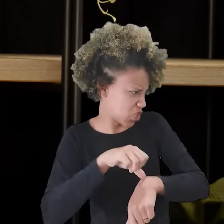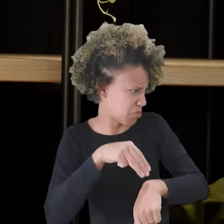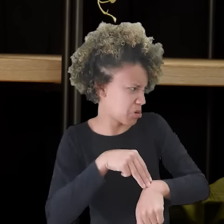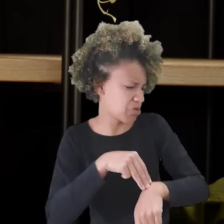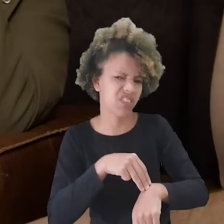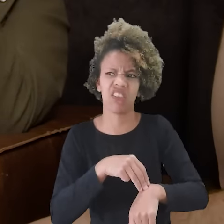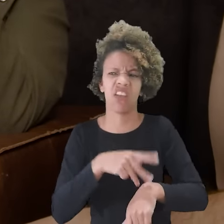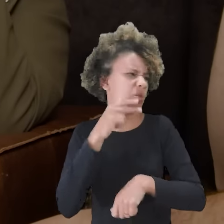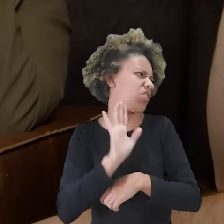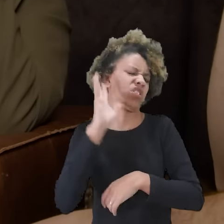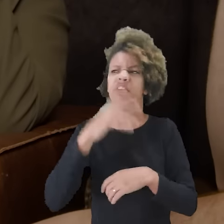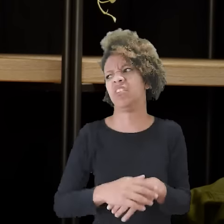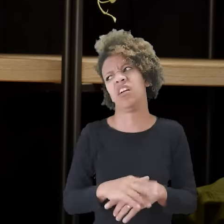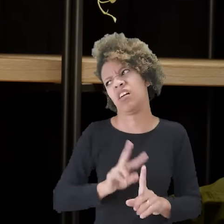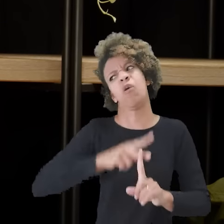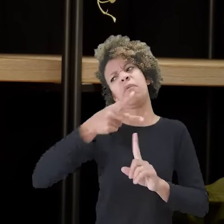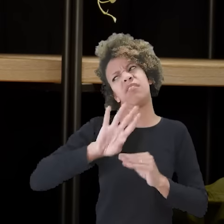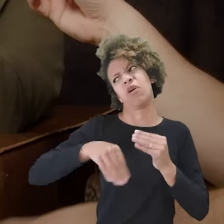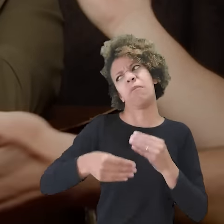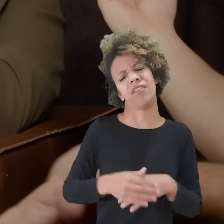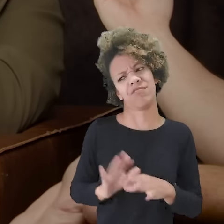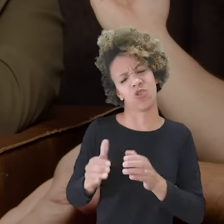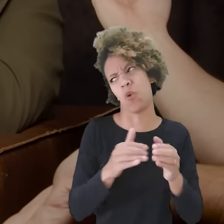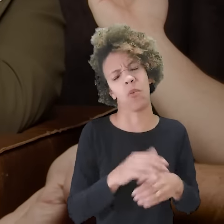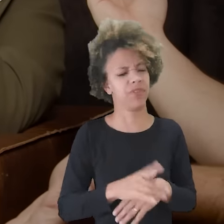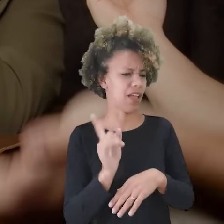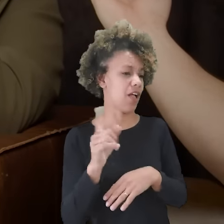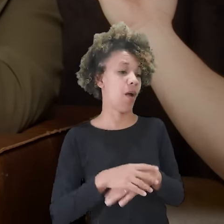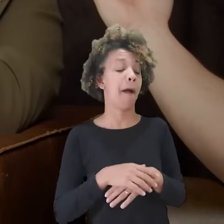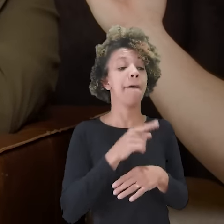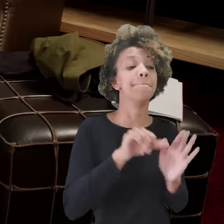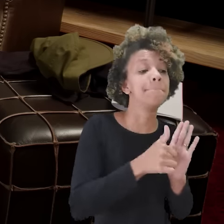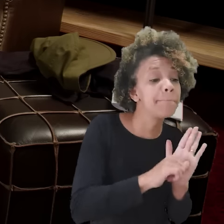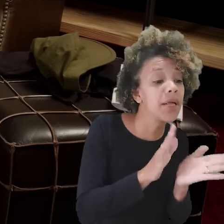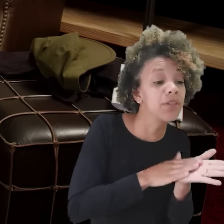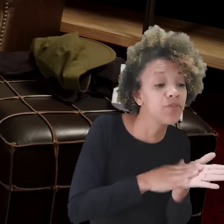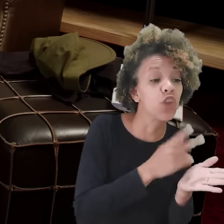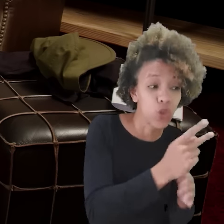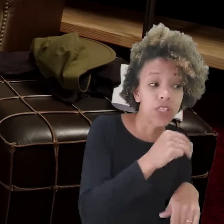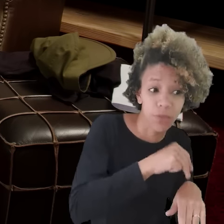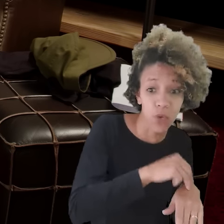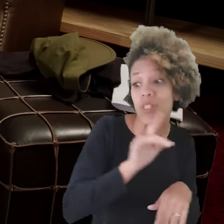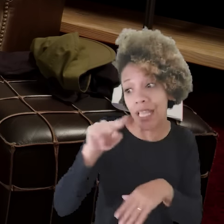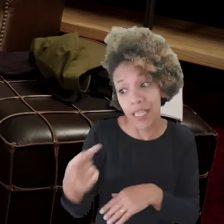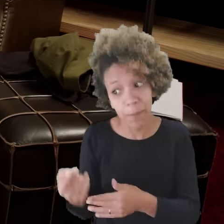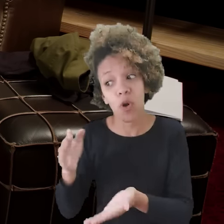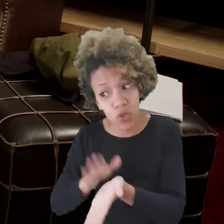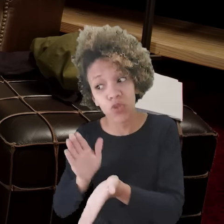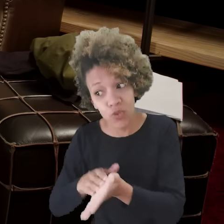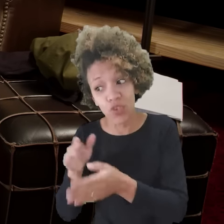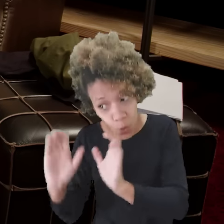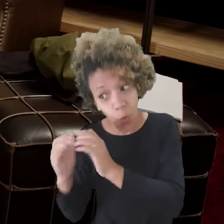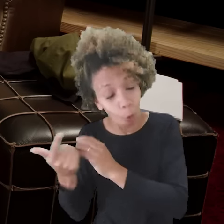acho que a galera inventa acho que a galera alterna eu também acho em grupo Eu também acho ó primeiro exato a gente vai segurar dois aqui na verdade